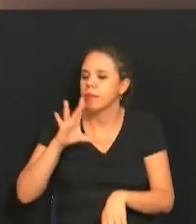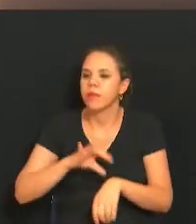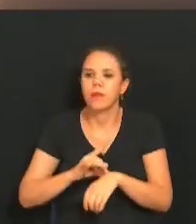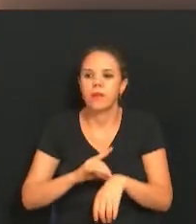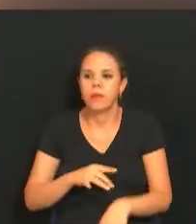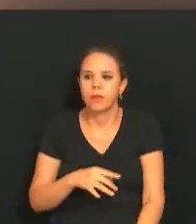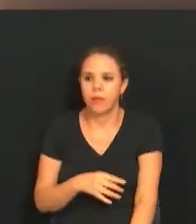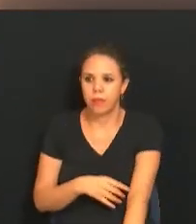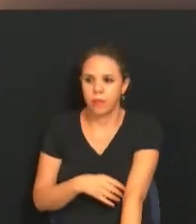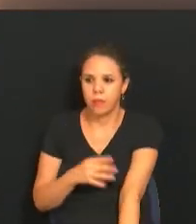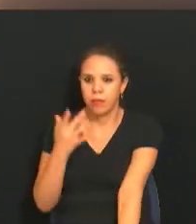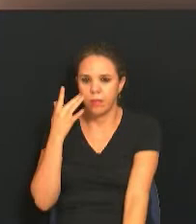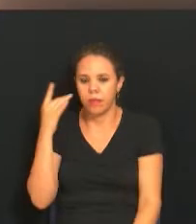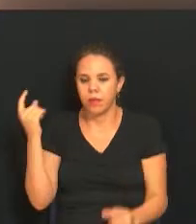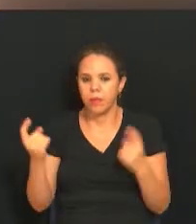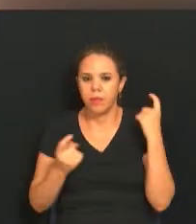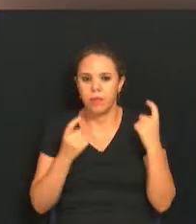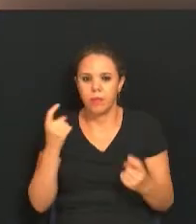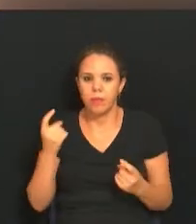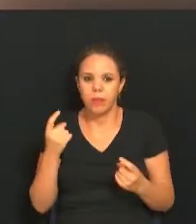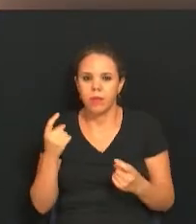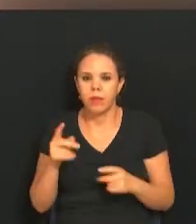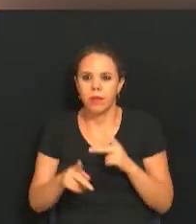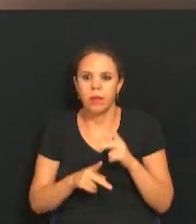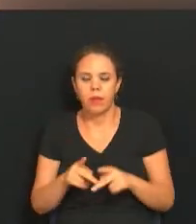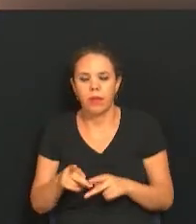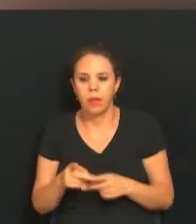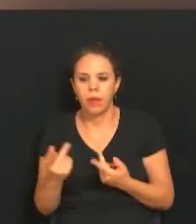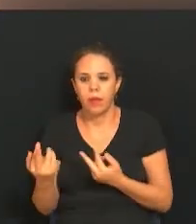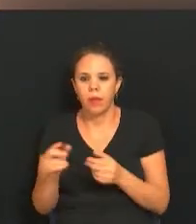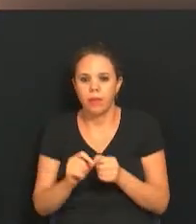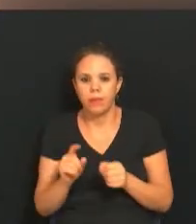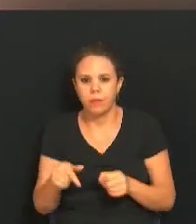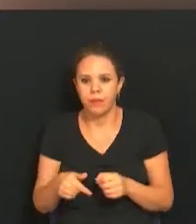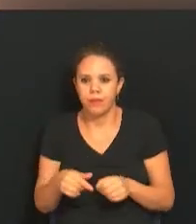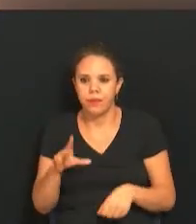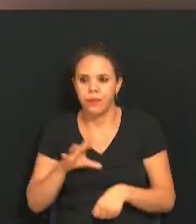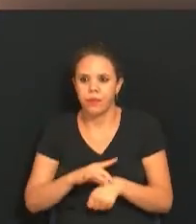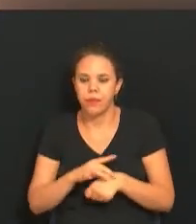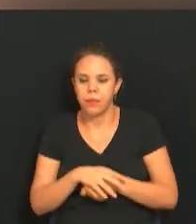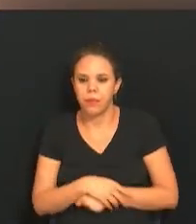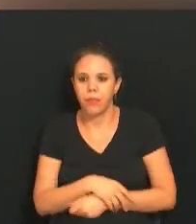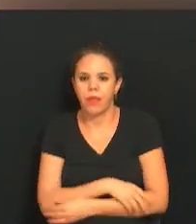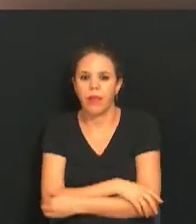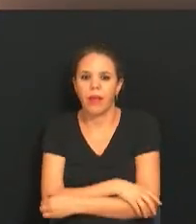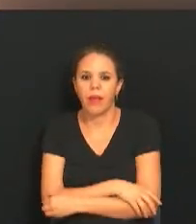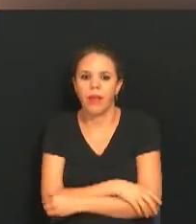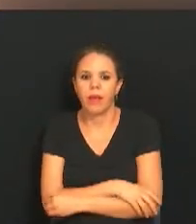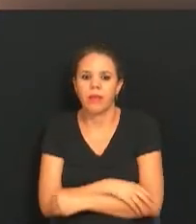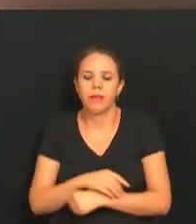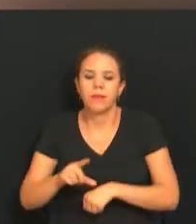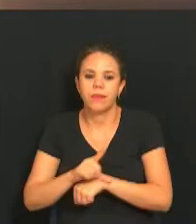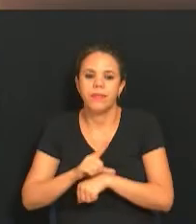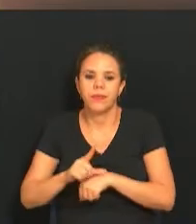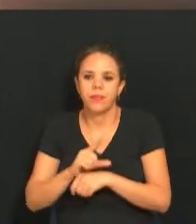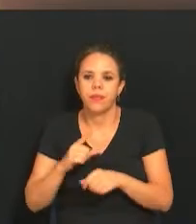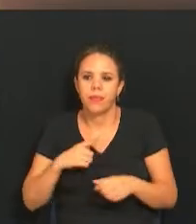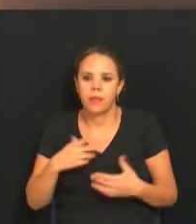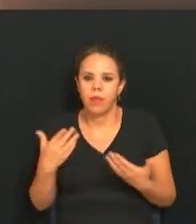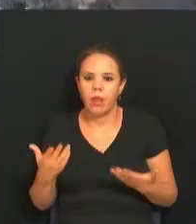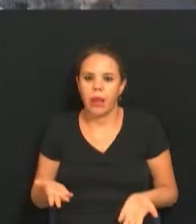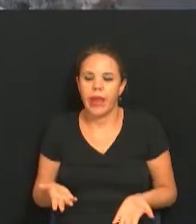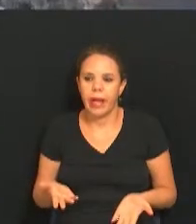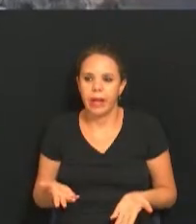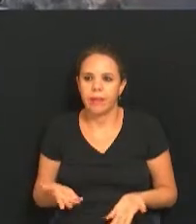grande preocupação dos agentes públicos é como fazer isso de forma segura, né? E aí a legislação tem que ser o nosso